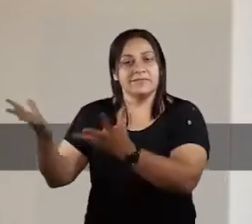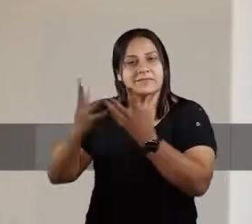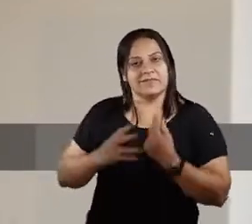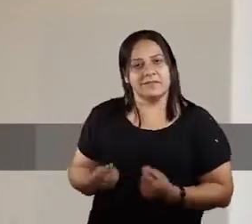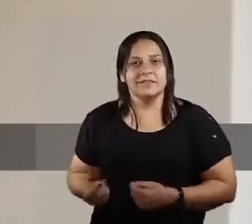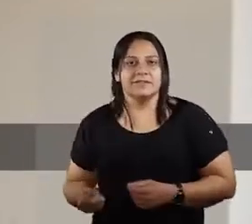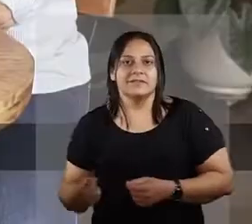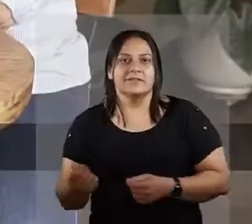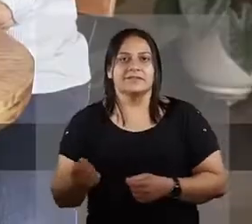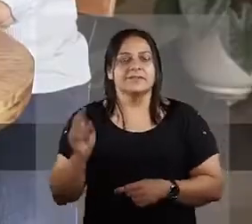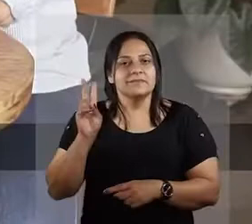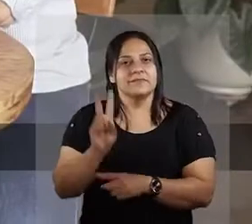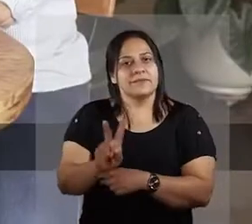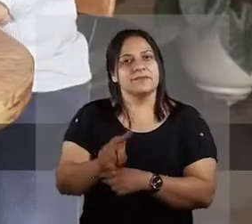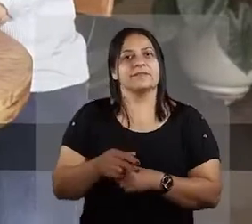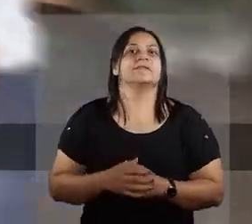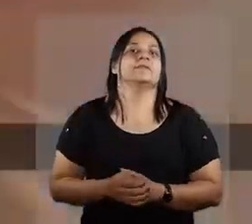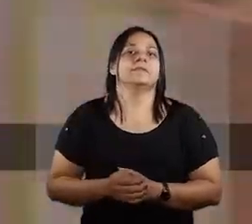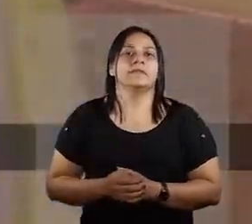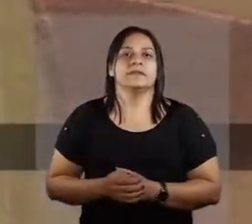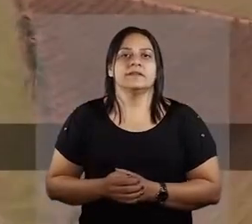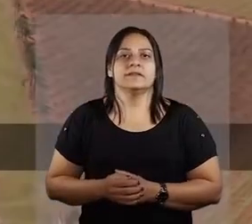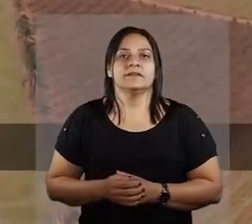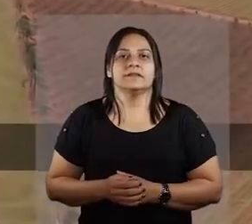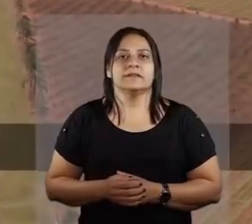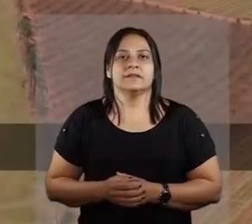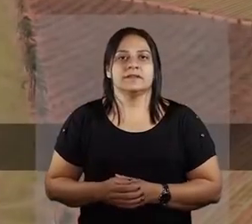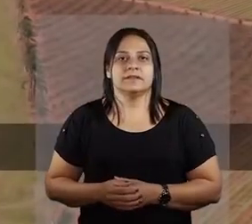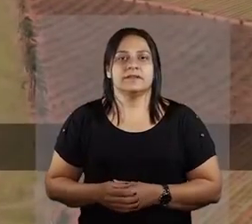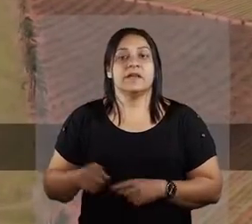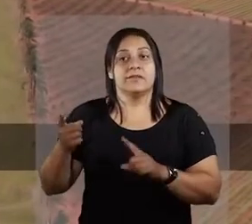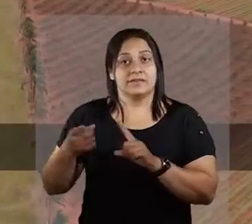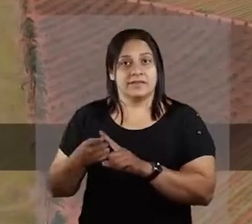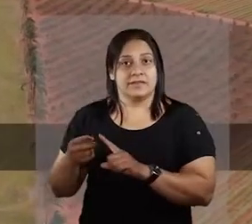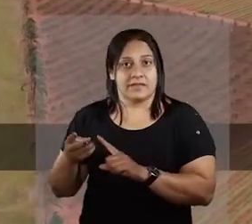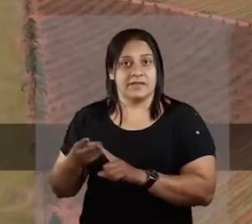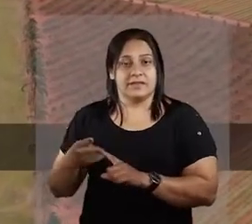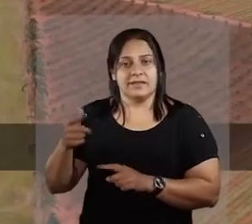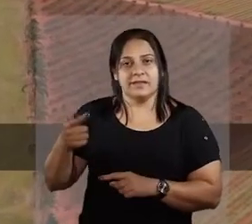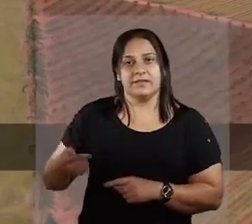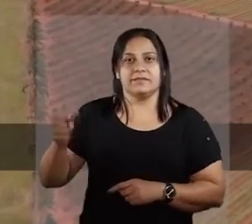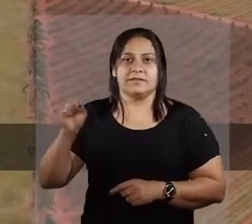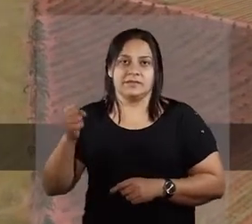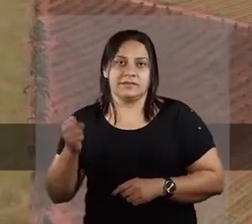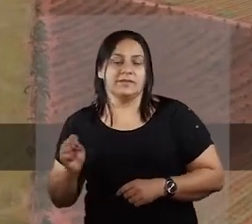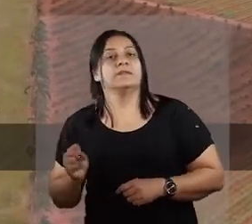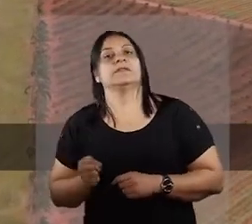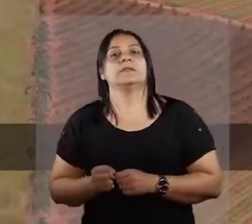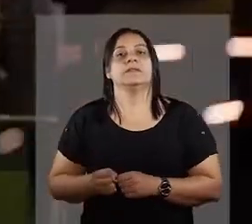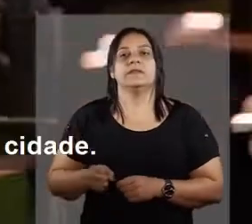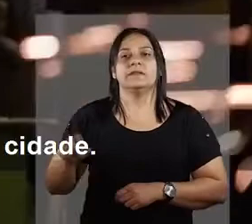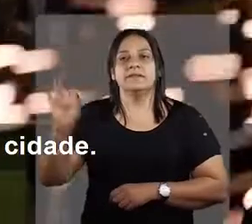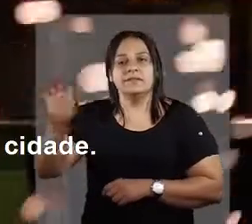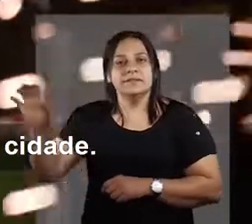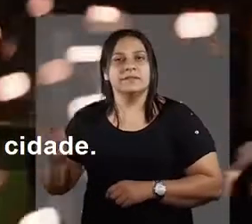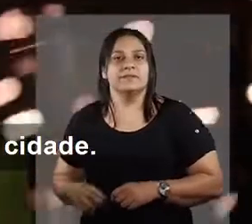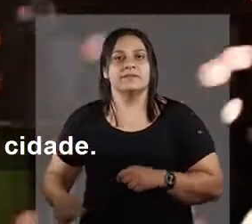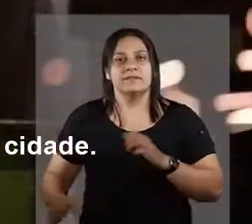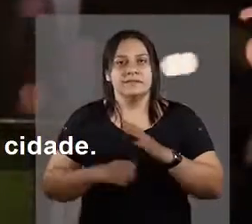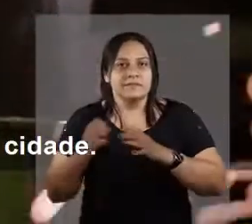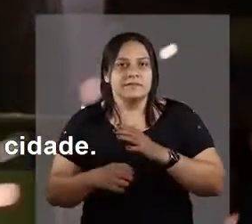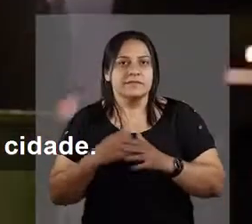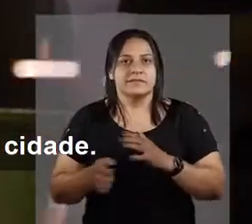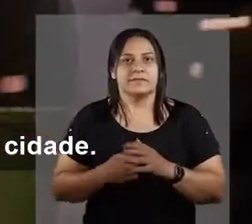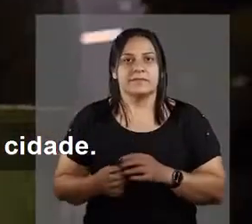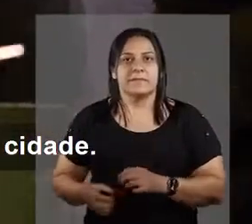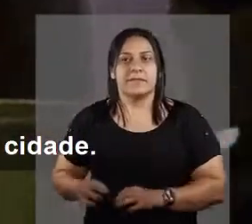nos trazer recursos, para ajudar. Legalização dos 7º e 8º Distrito Industrial. Plano de incentivo